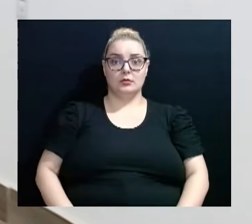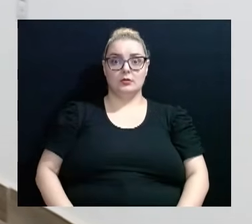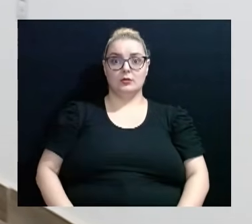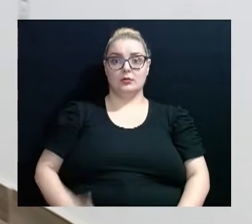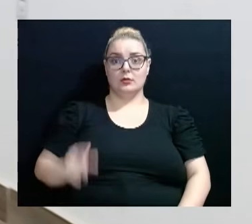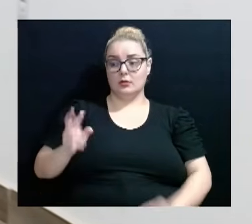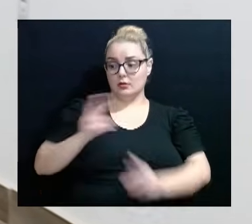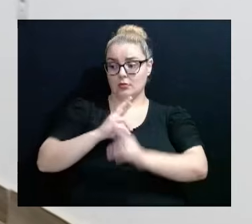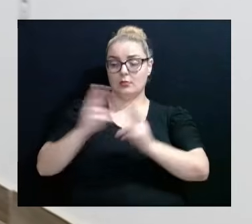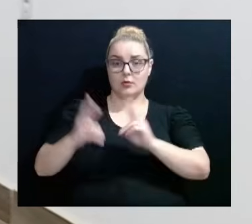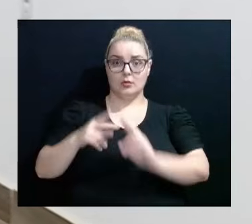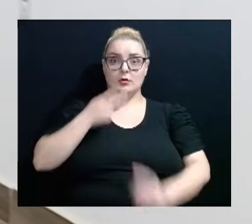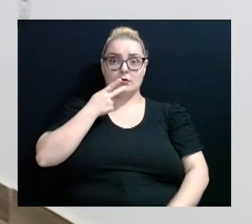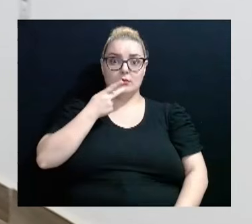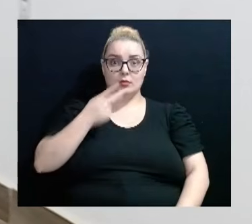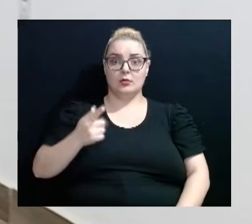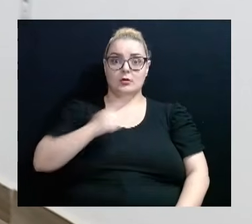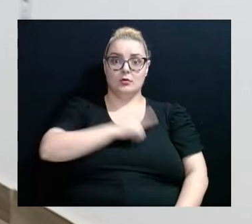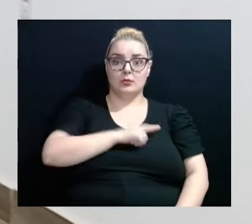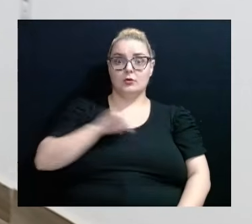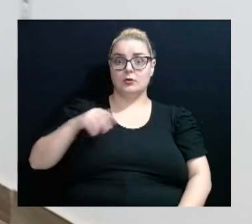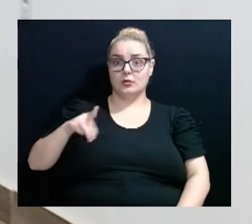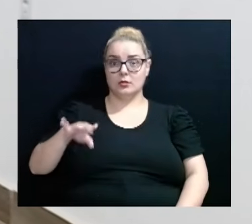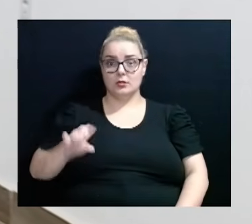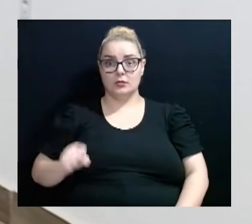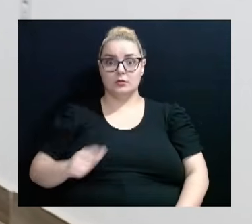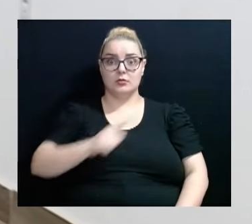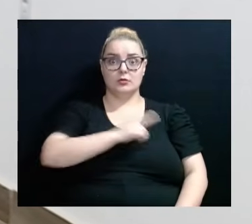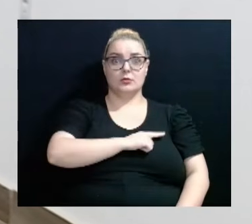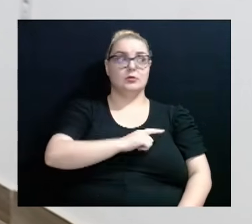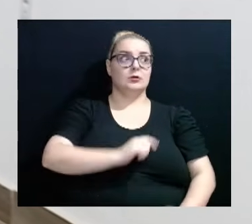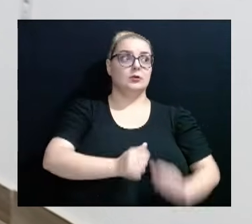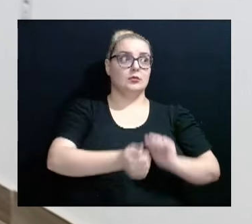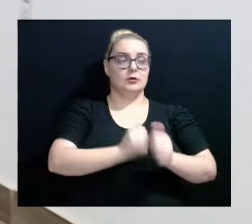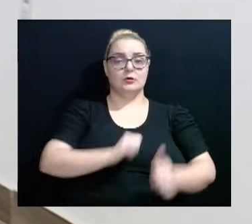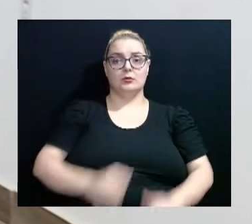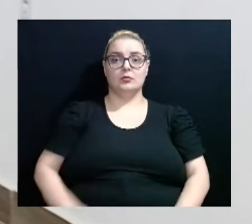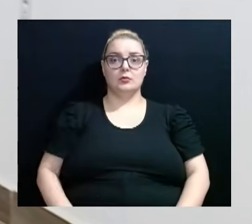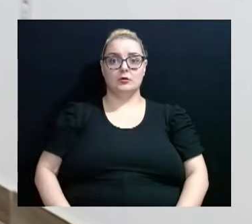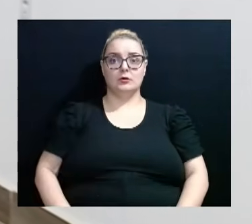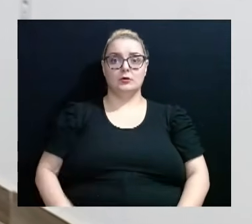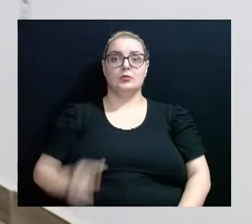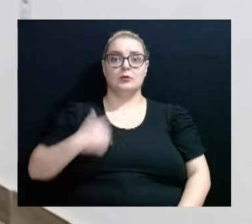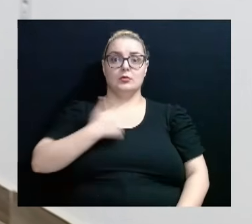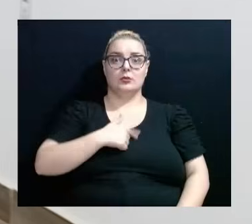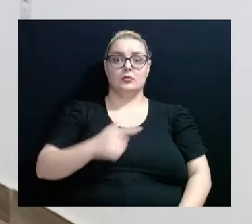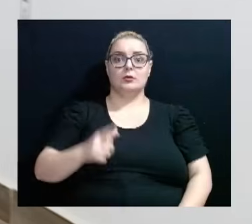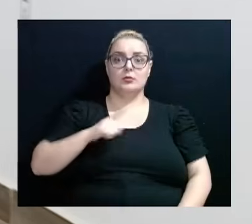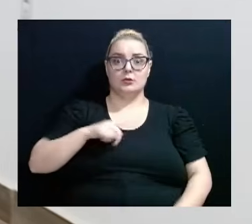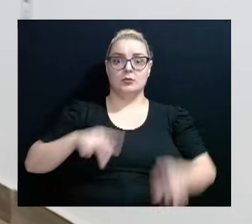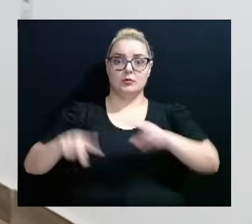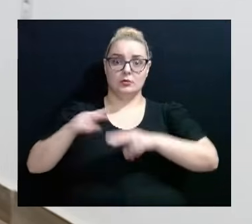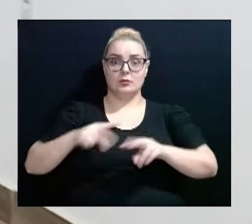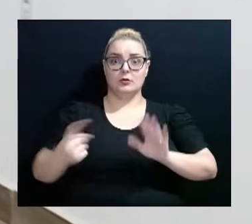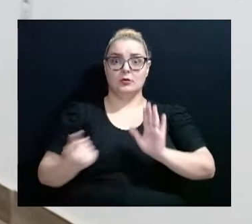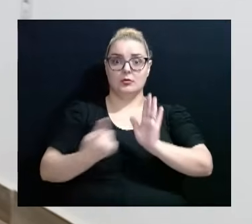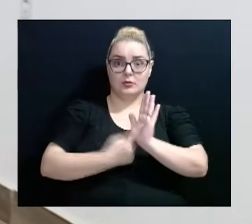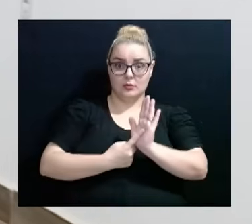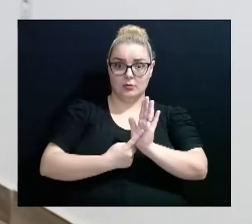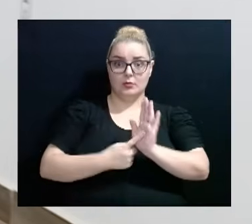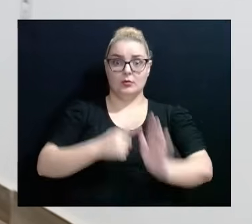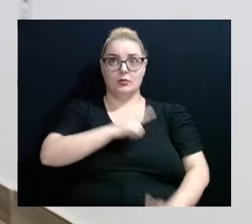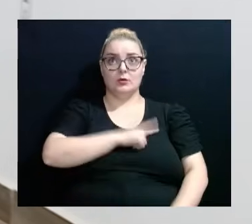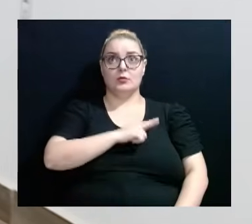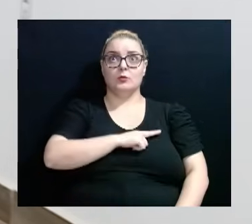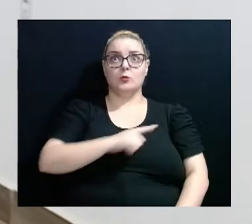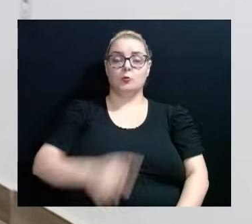valia, na qual nós utilizamos a influência do Guarani que é um nome muito forte no cenário nacional,